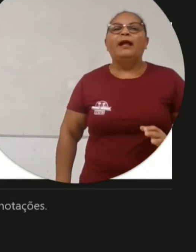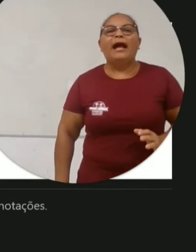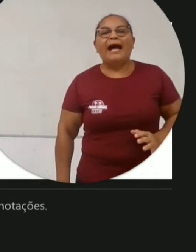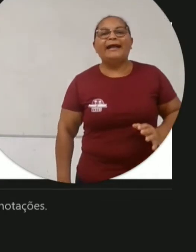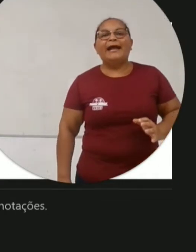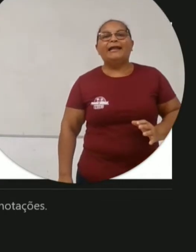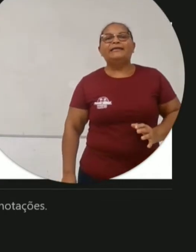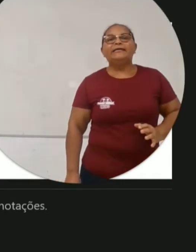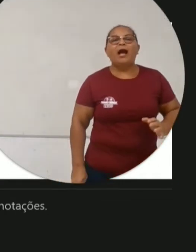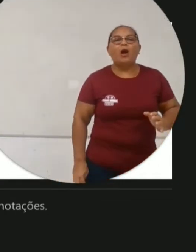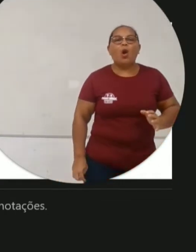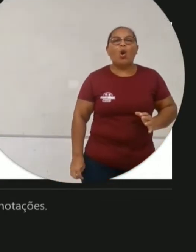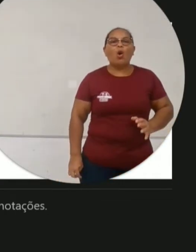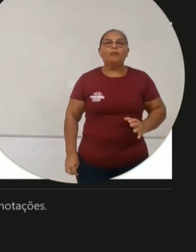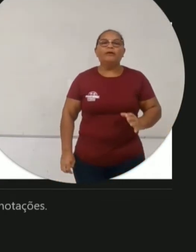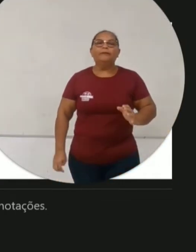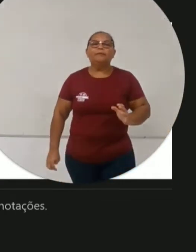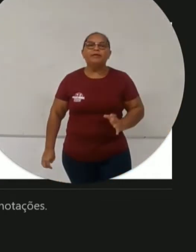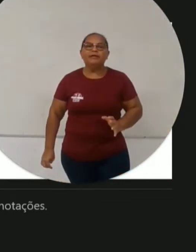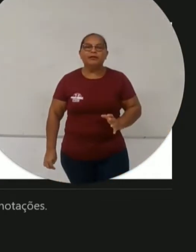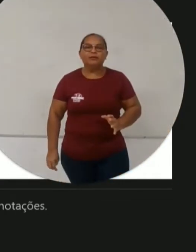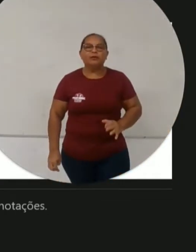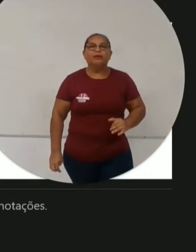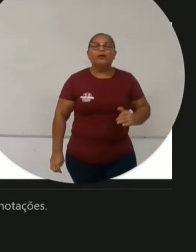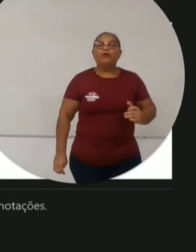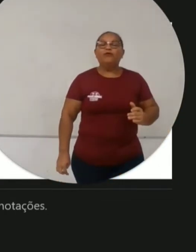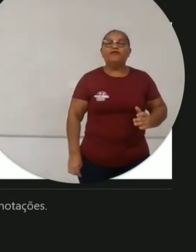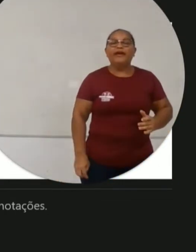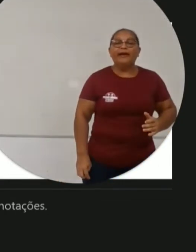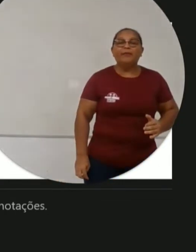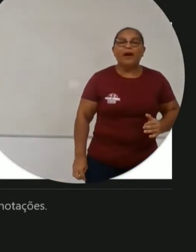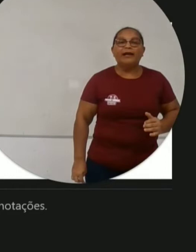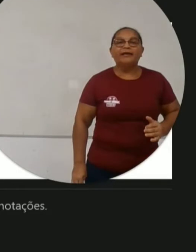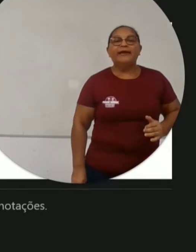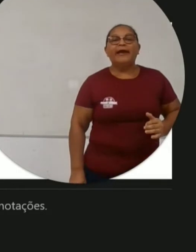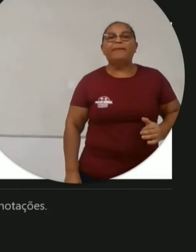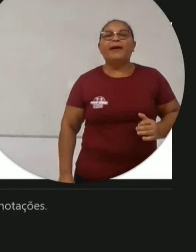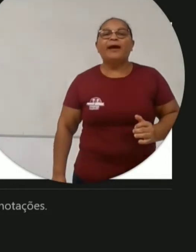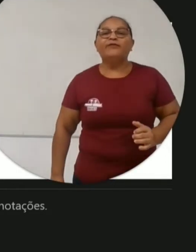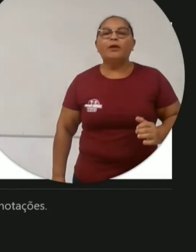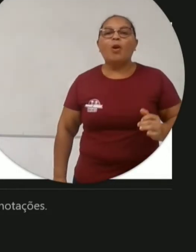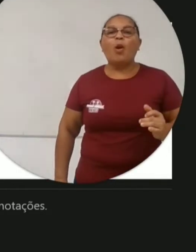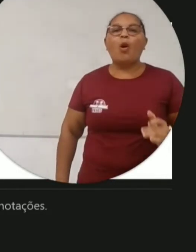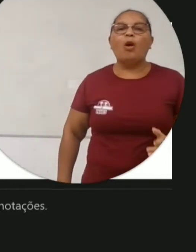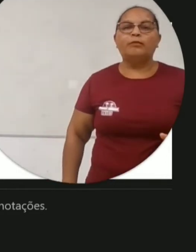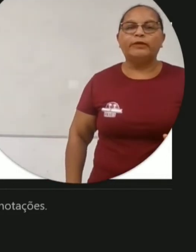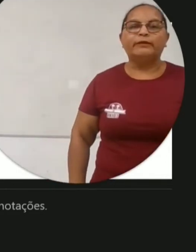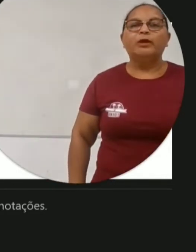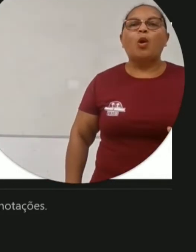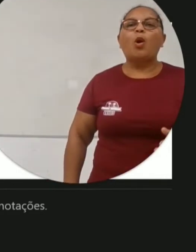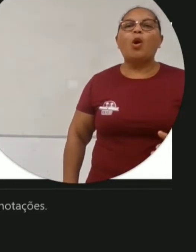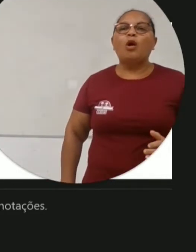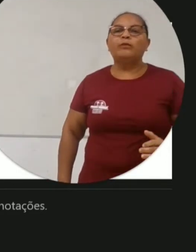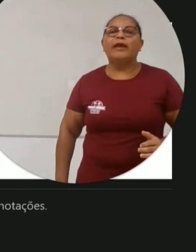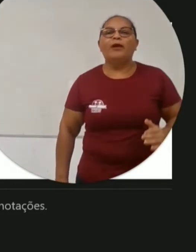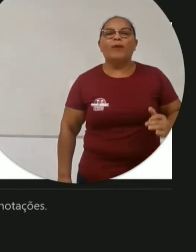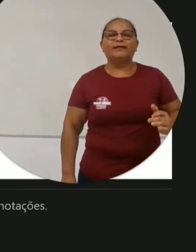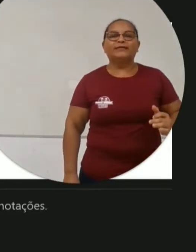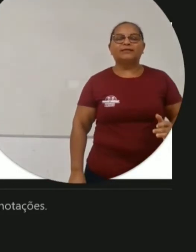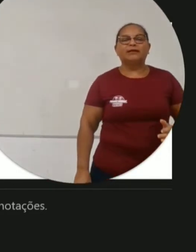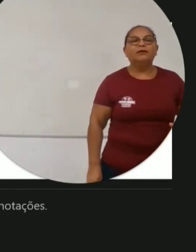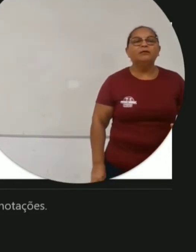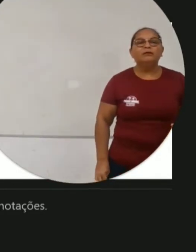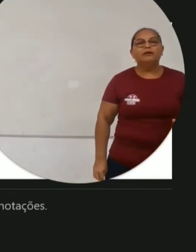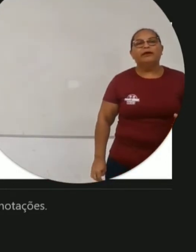A galinha come milho. O verbo aí é a palavra come. Come é uma